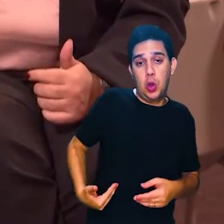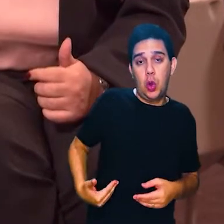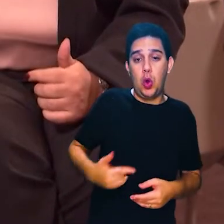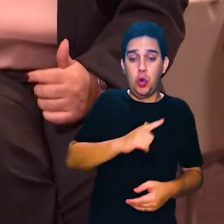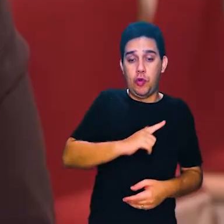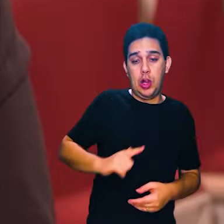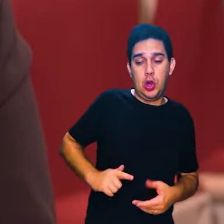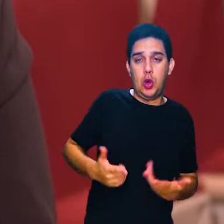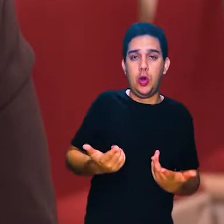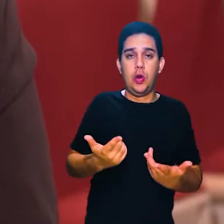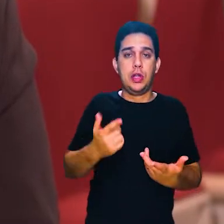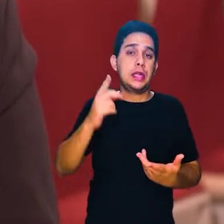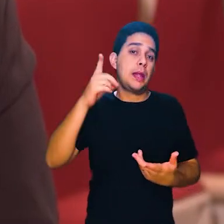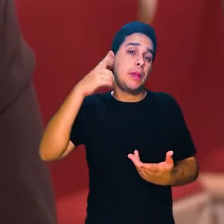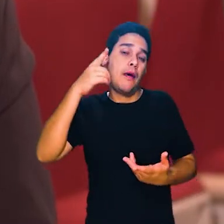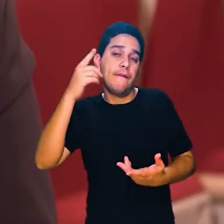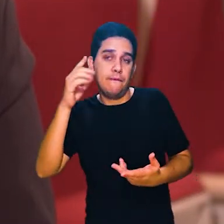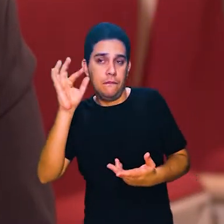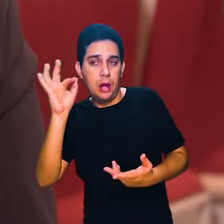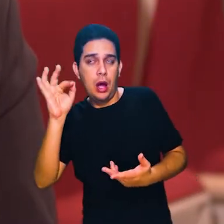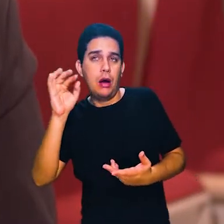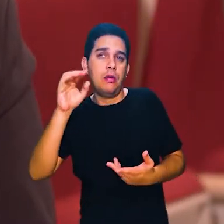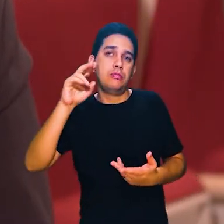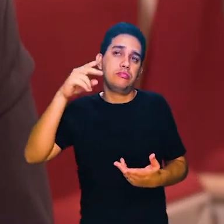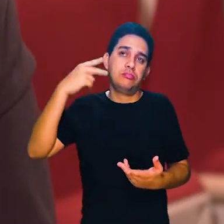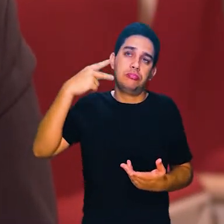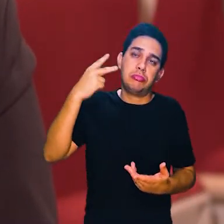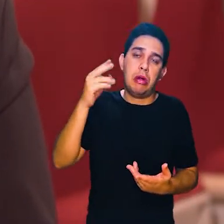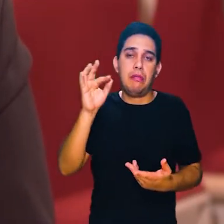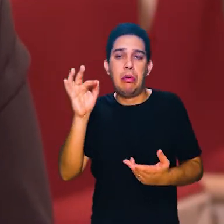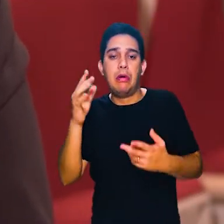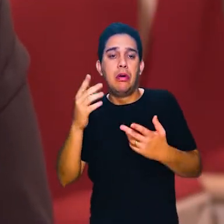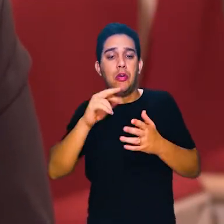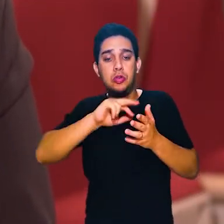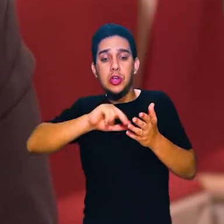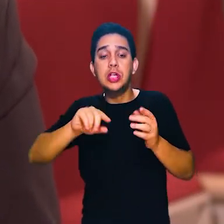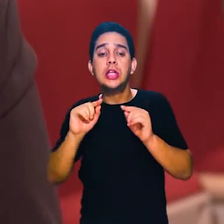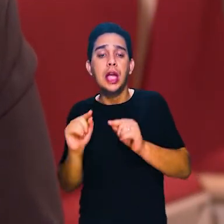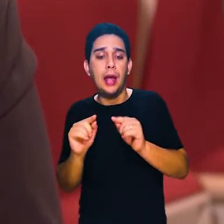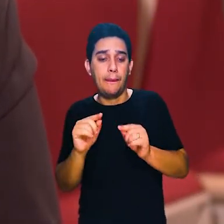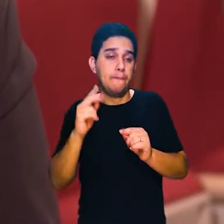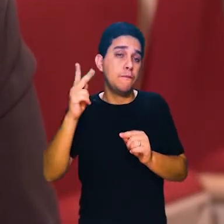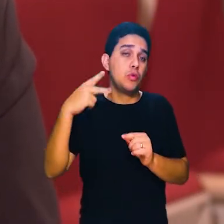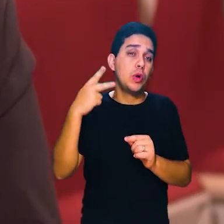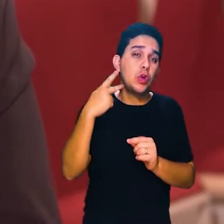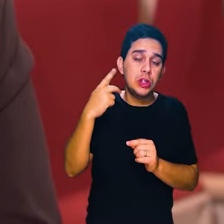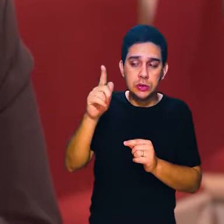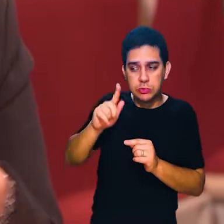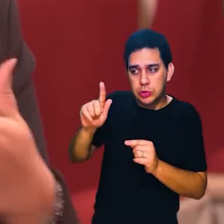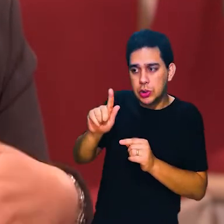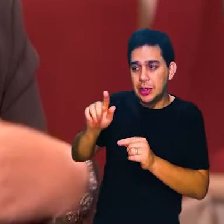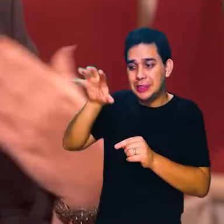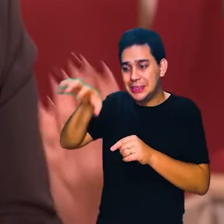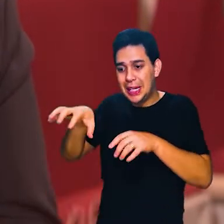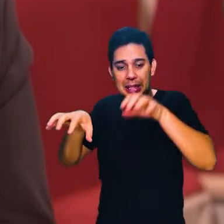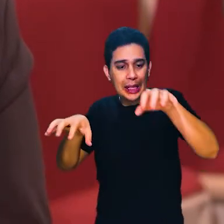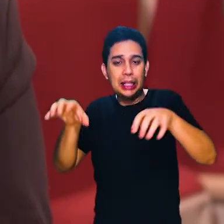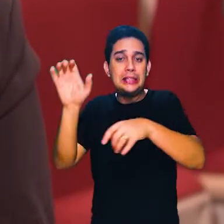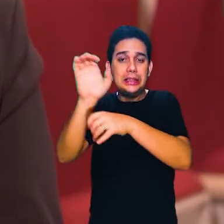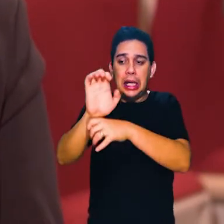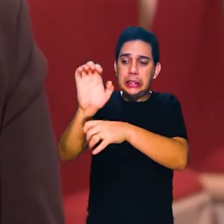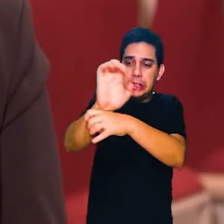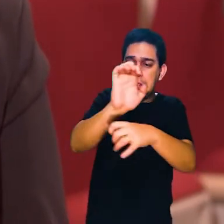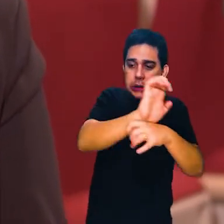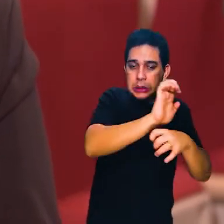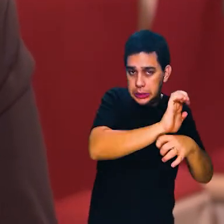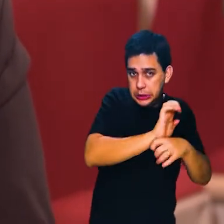estaduais, nesses casos, quem atua são os procuradores regionais eleitorais de cada estado, junto aos respectivos tribunais